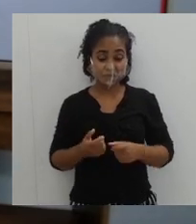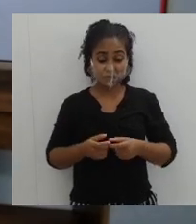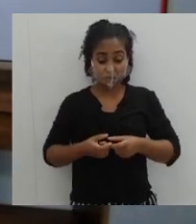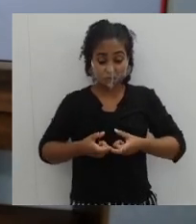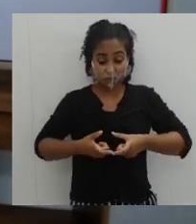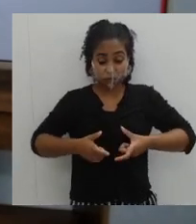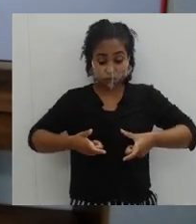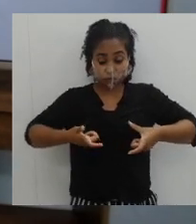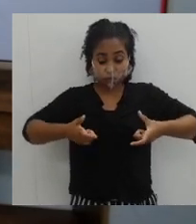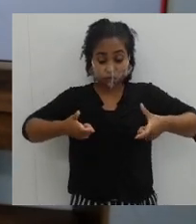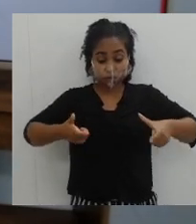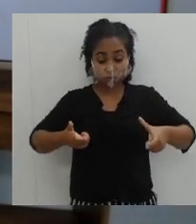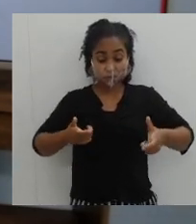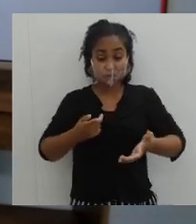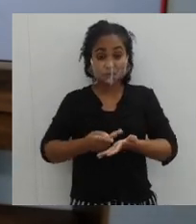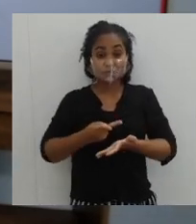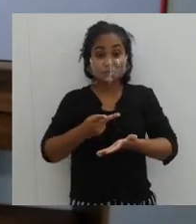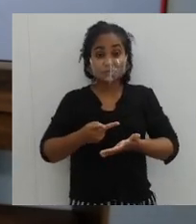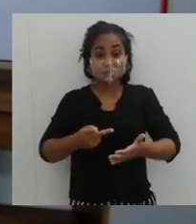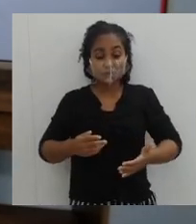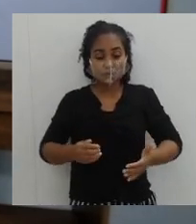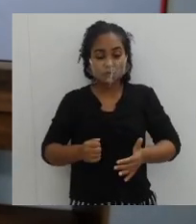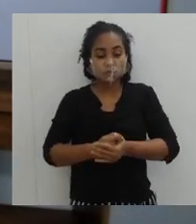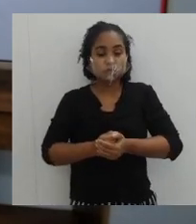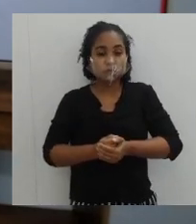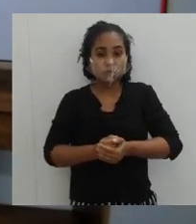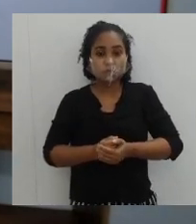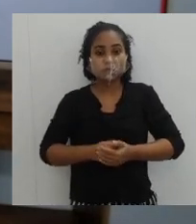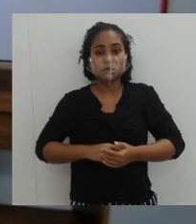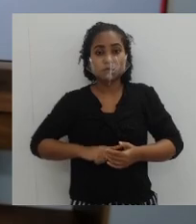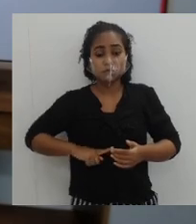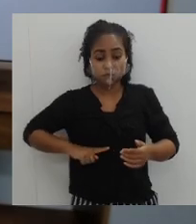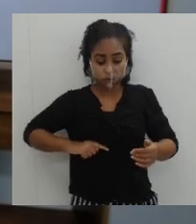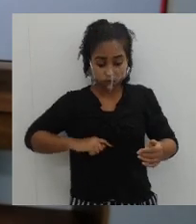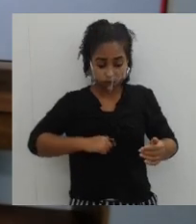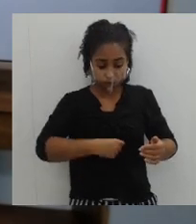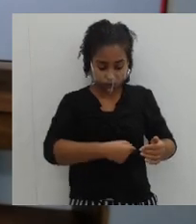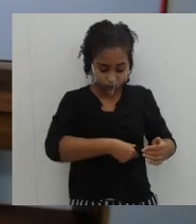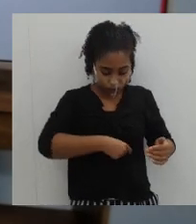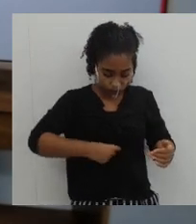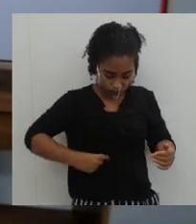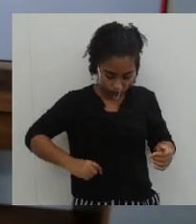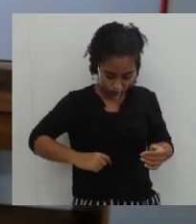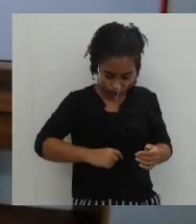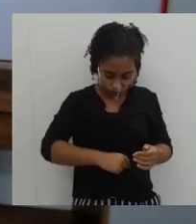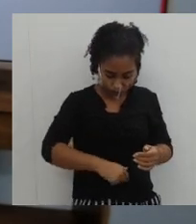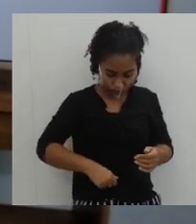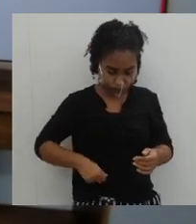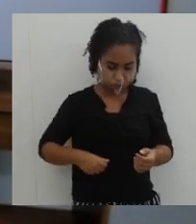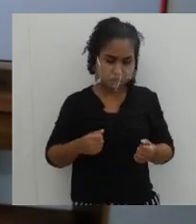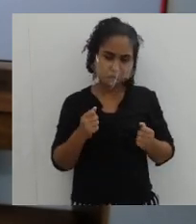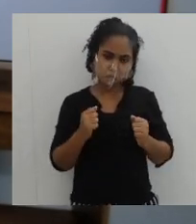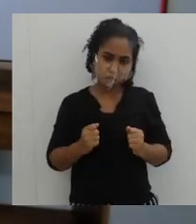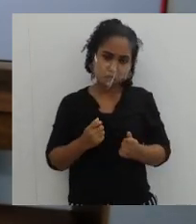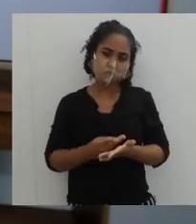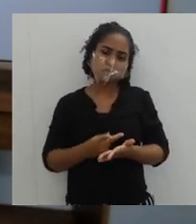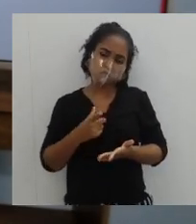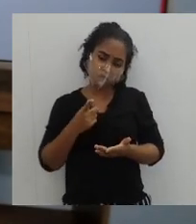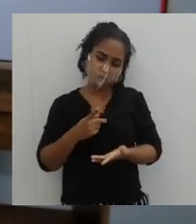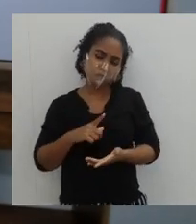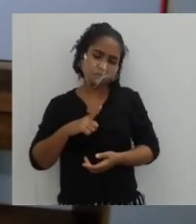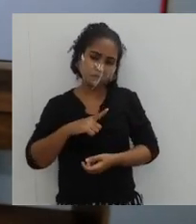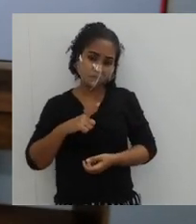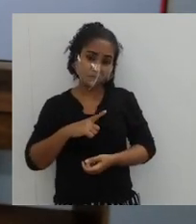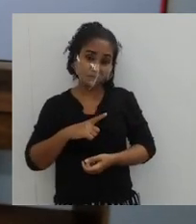grande número, podem ocluir o intestino. Ai, meu Deus do céu, como pode chegar a esse ponto? Mas existe, gente. Quando